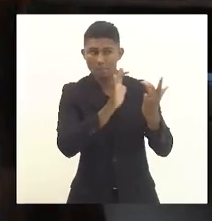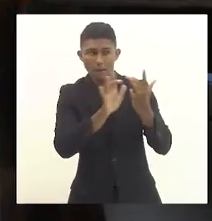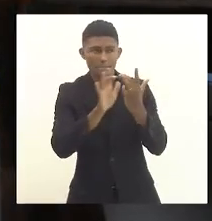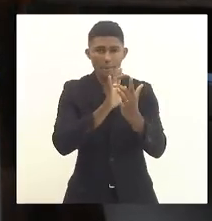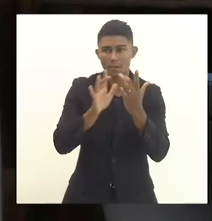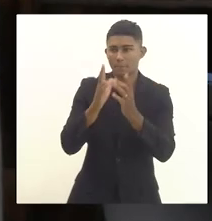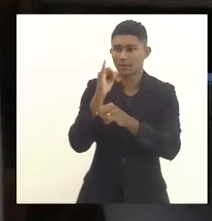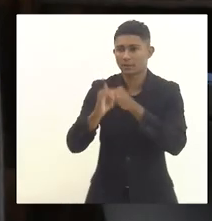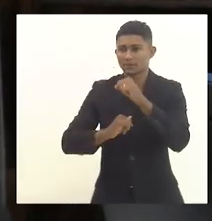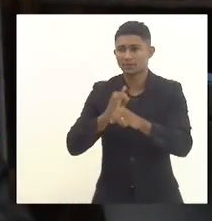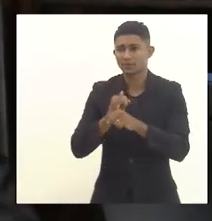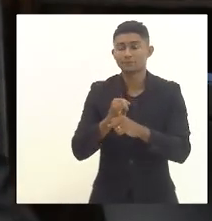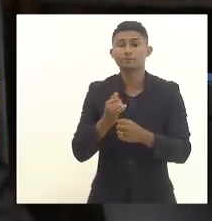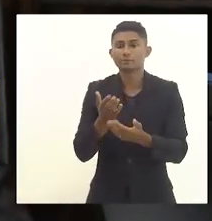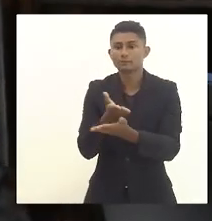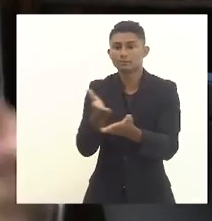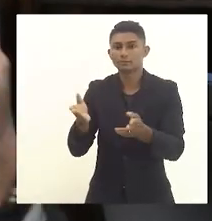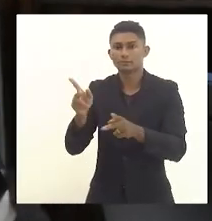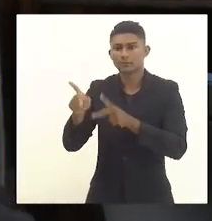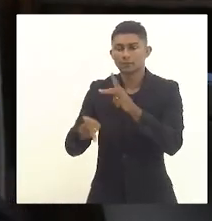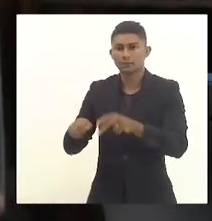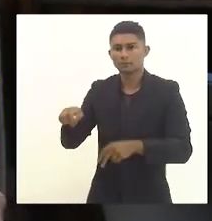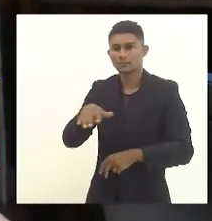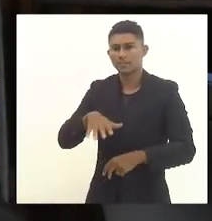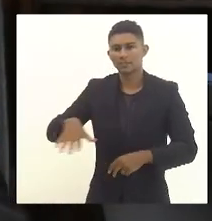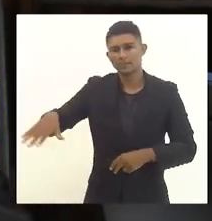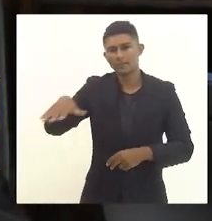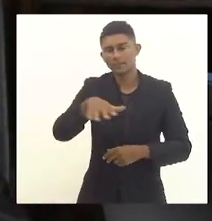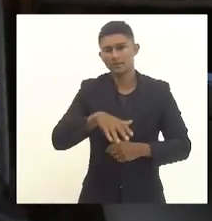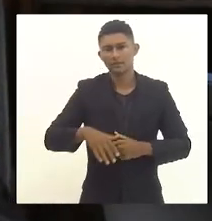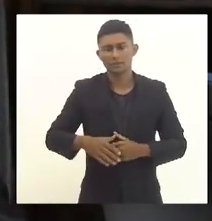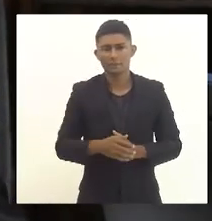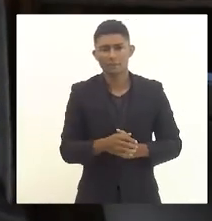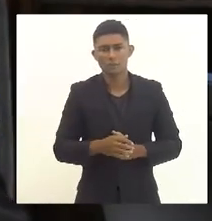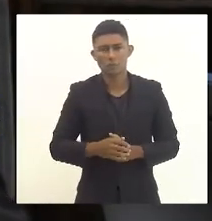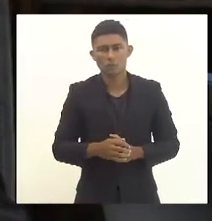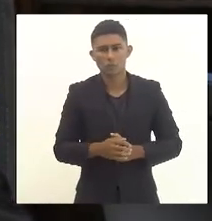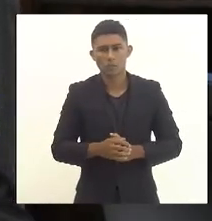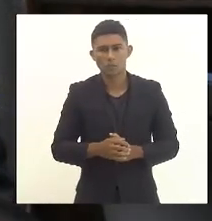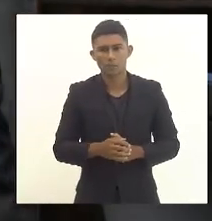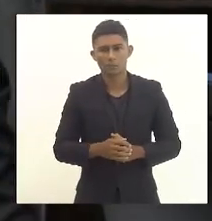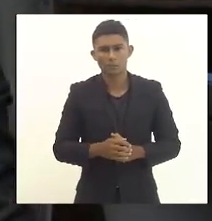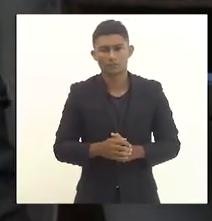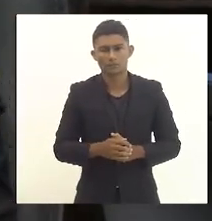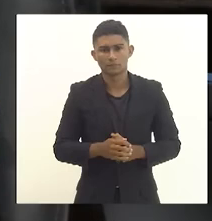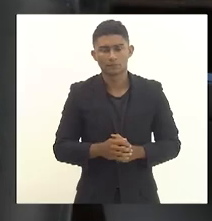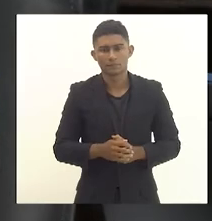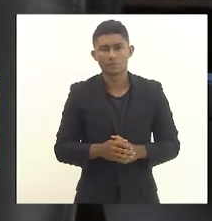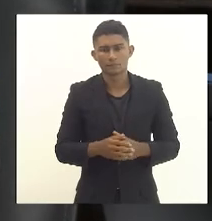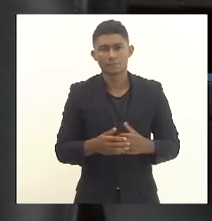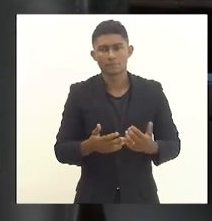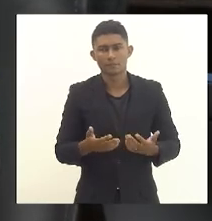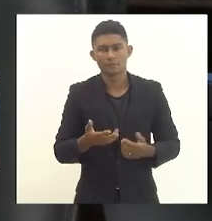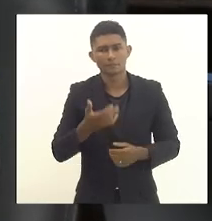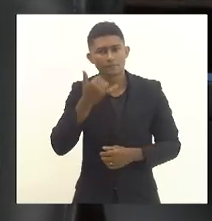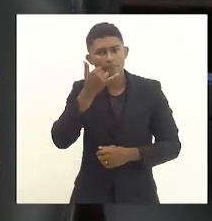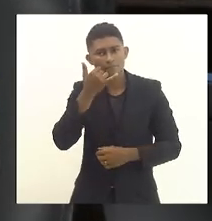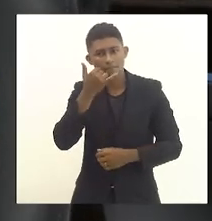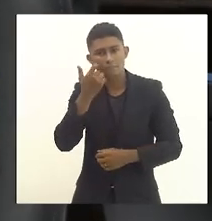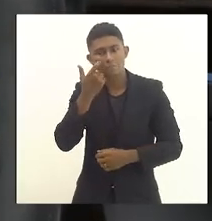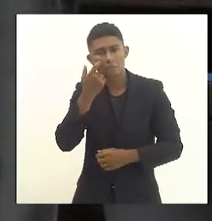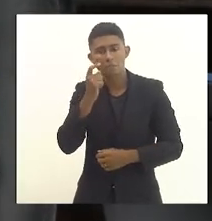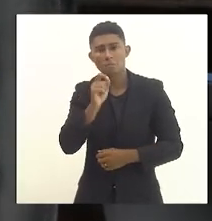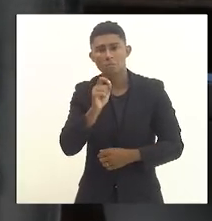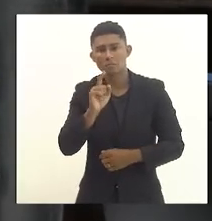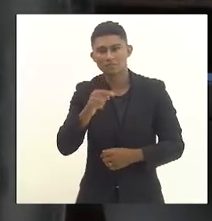cidadão, né, no limite, não só no uso do seu smartphone, né, que isso, a gente já consegue fazer isso com 4G, que é a questão